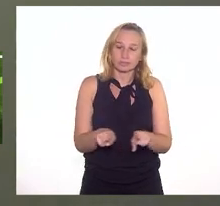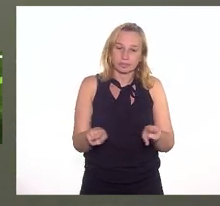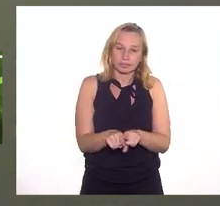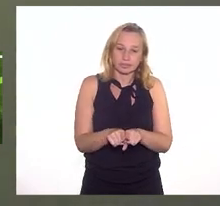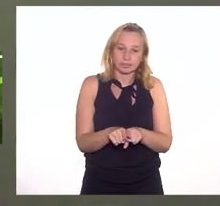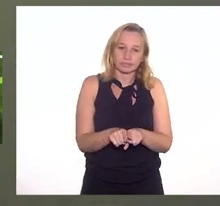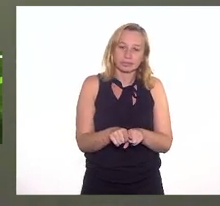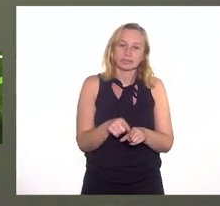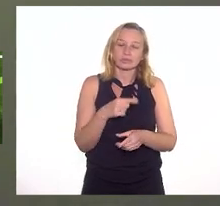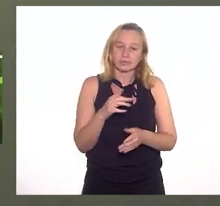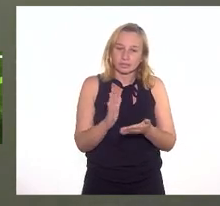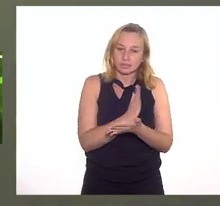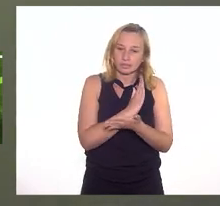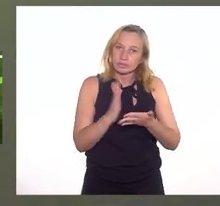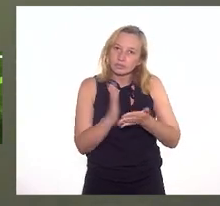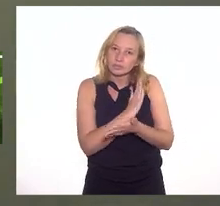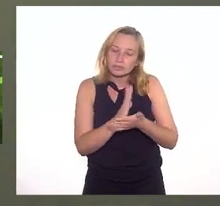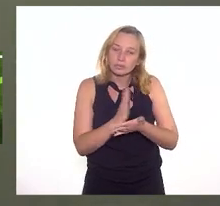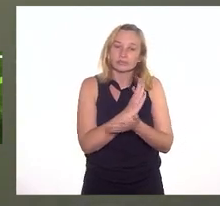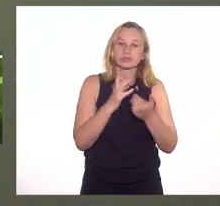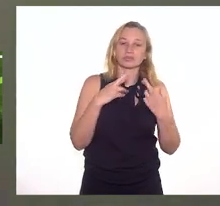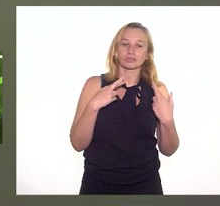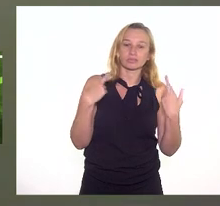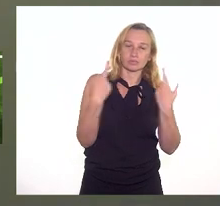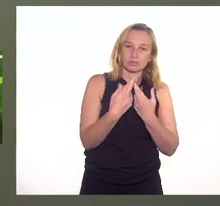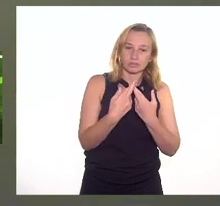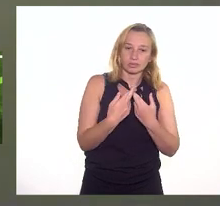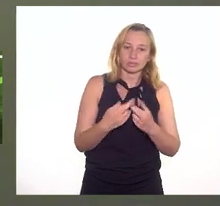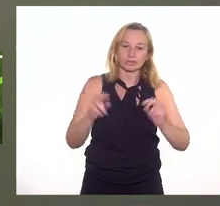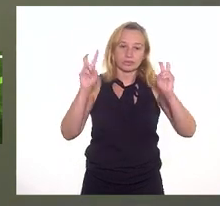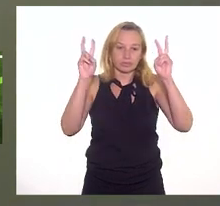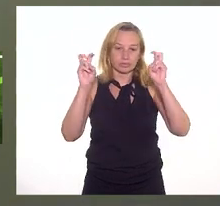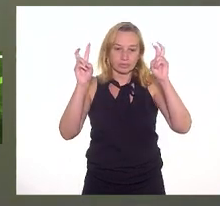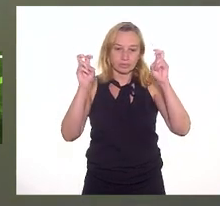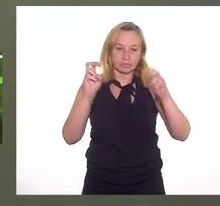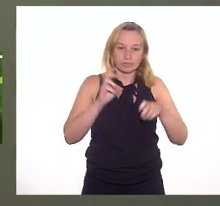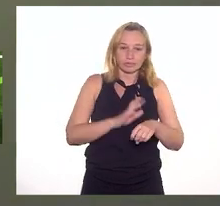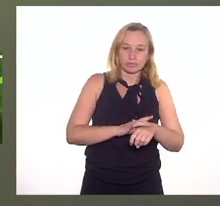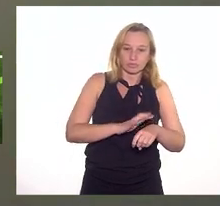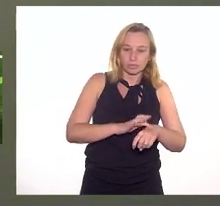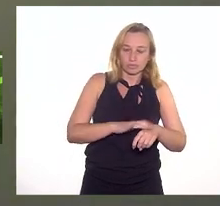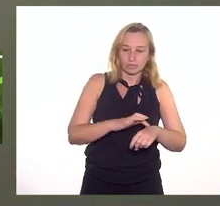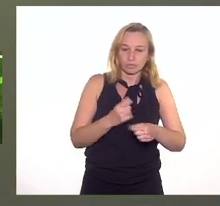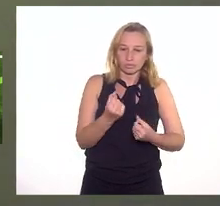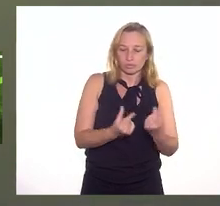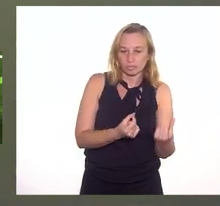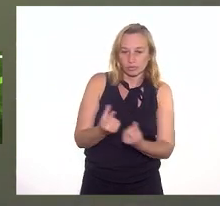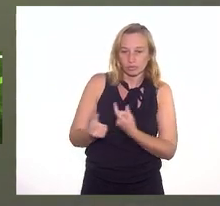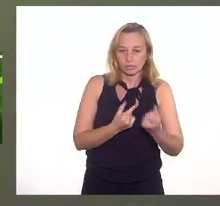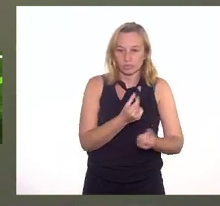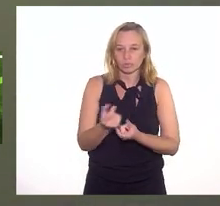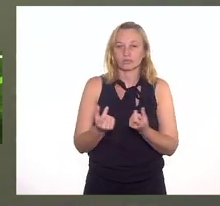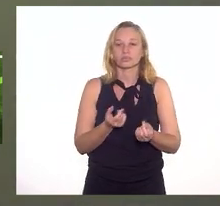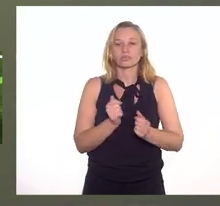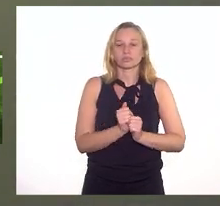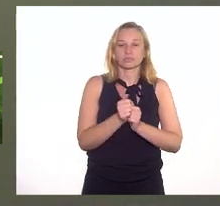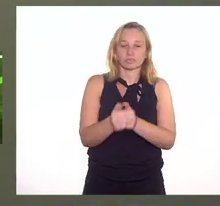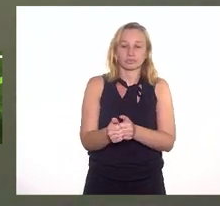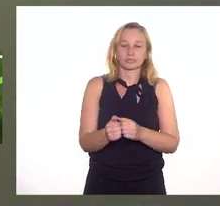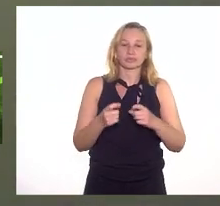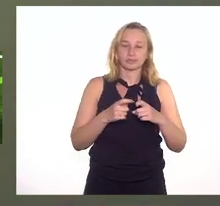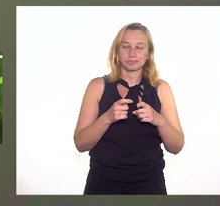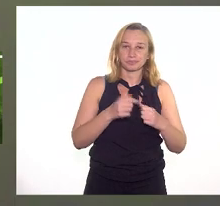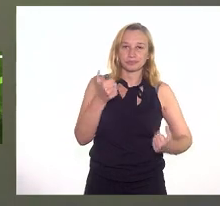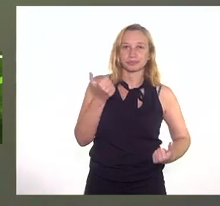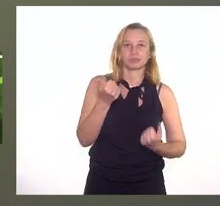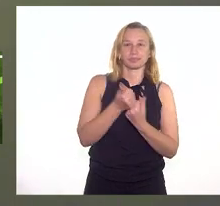tendo algumas reuniões para tratar exatamente da questão das doenças raras e do acompanhamento médico e do